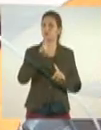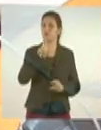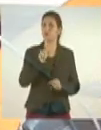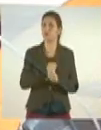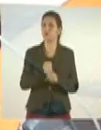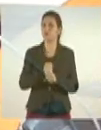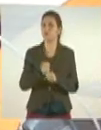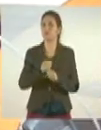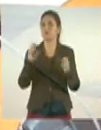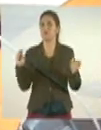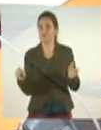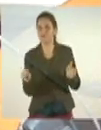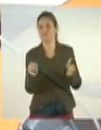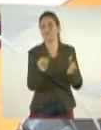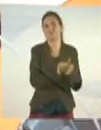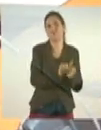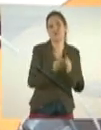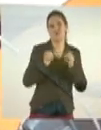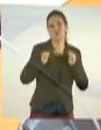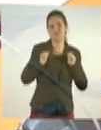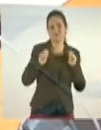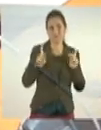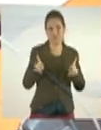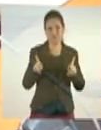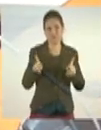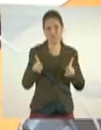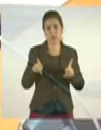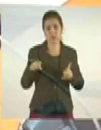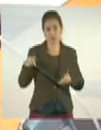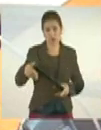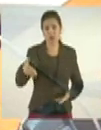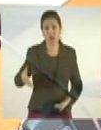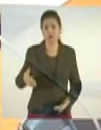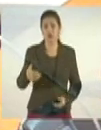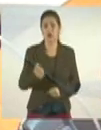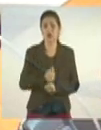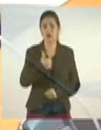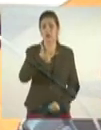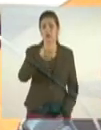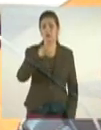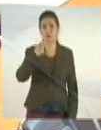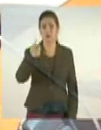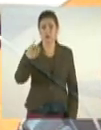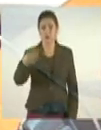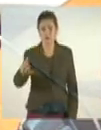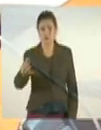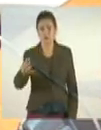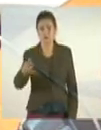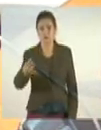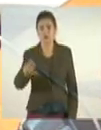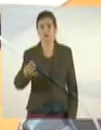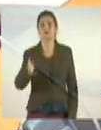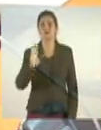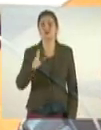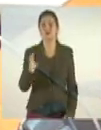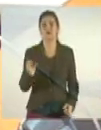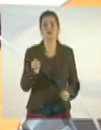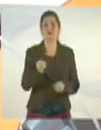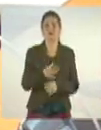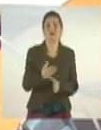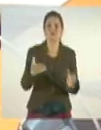isso à sua aposentadoria e completou agora em 2014 e consequentemente em 2015 o restante que foi feito em